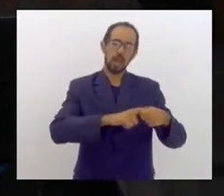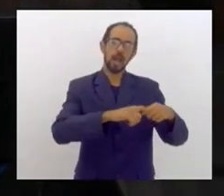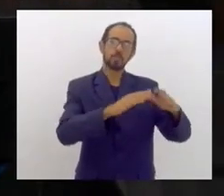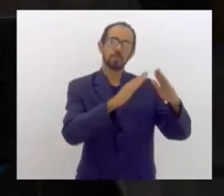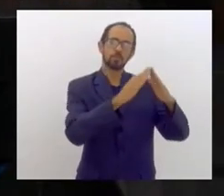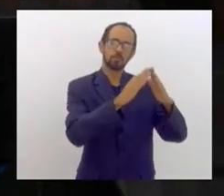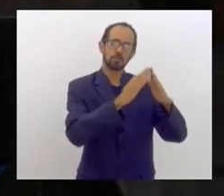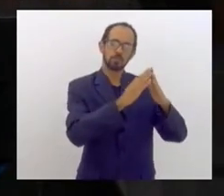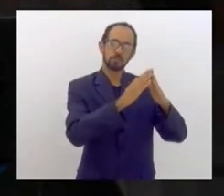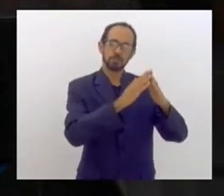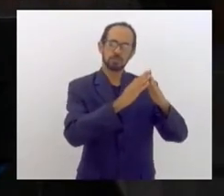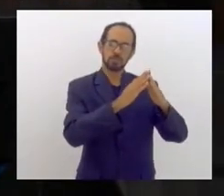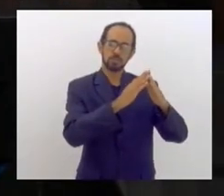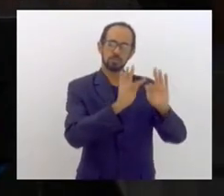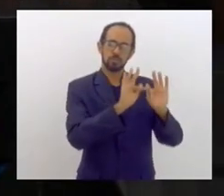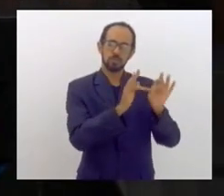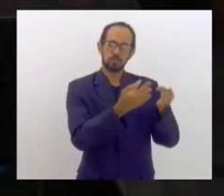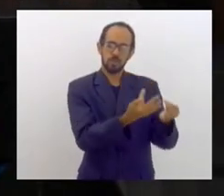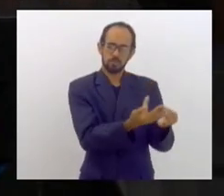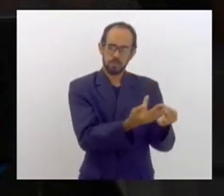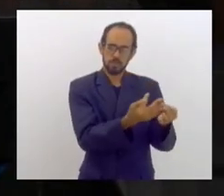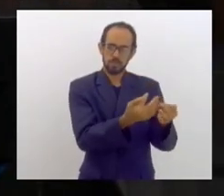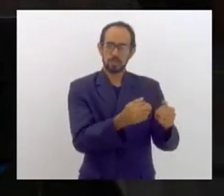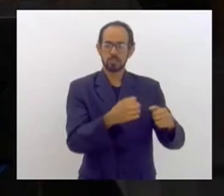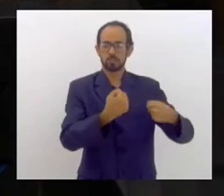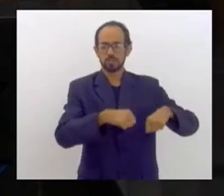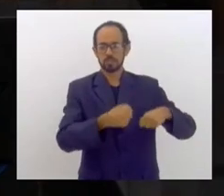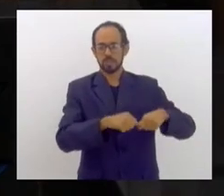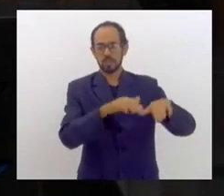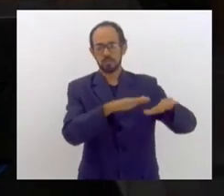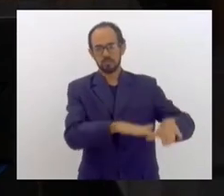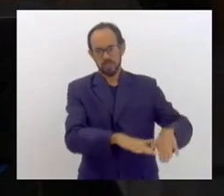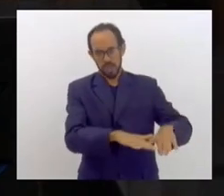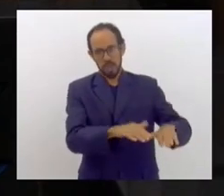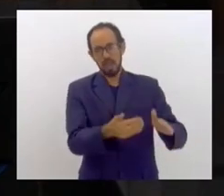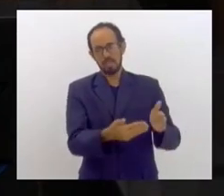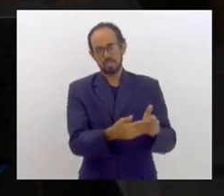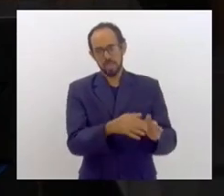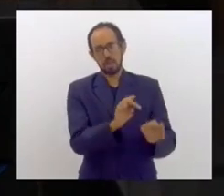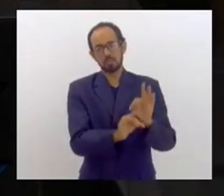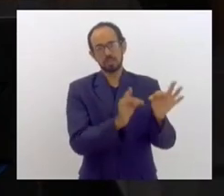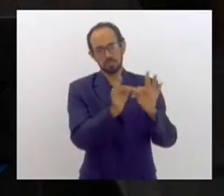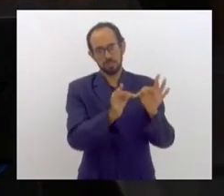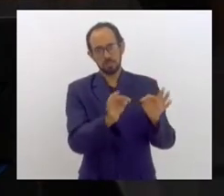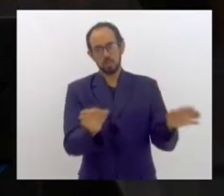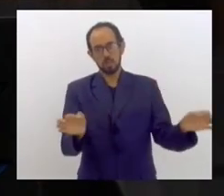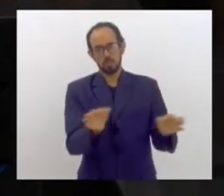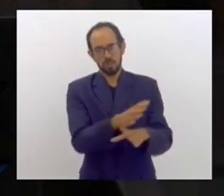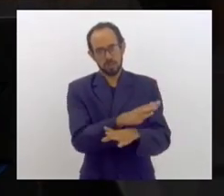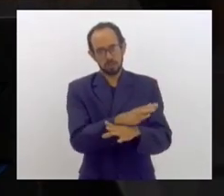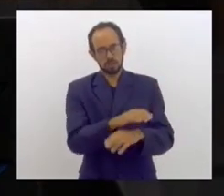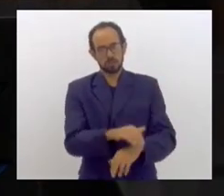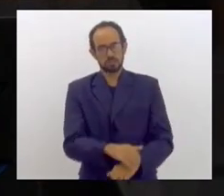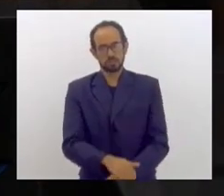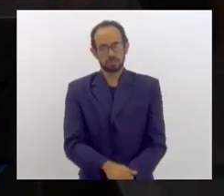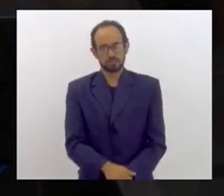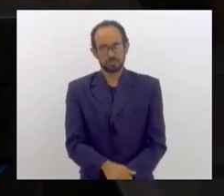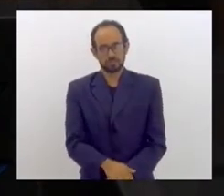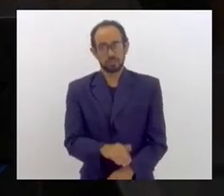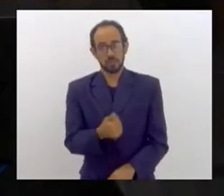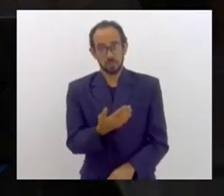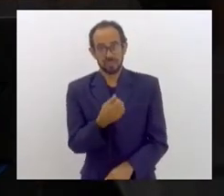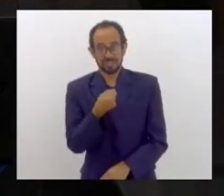de residência, onde deverá permanecer até a recuperação completa. Isto é,